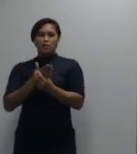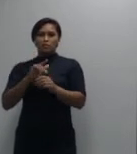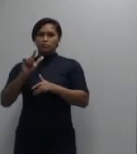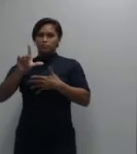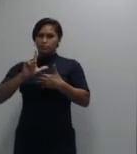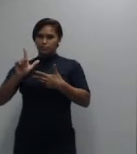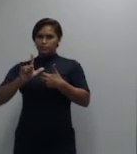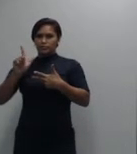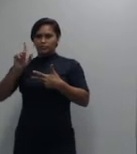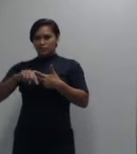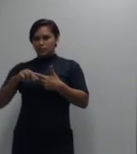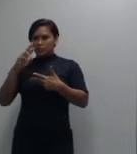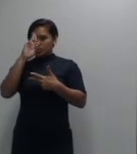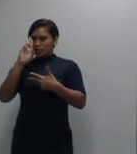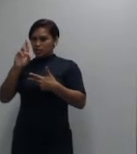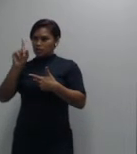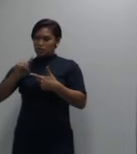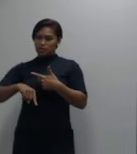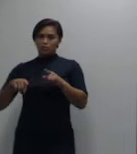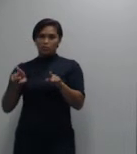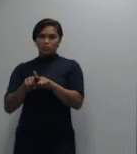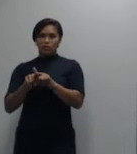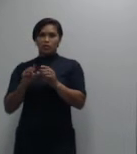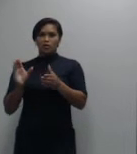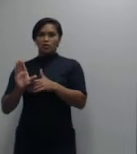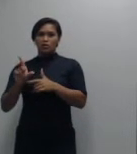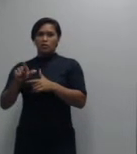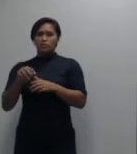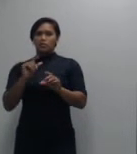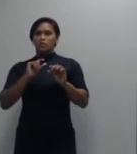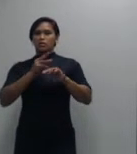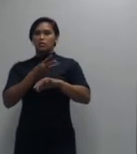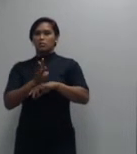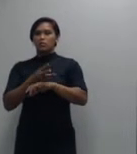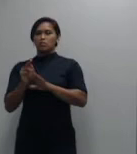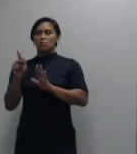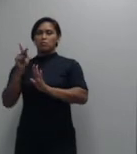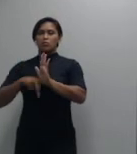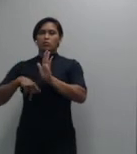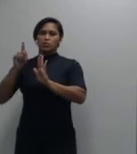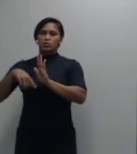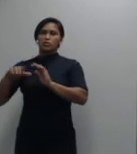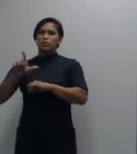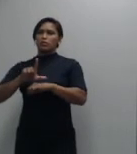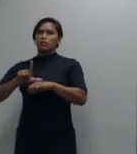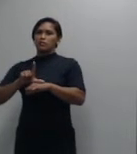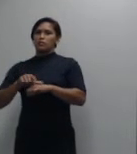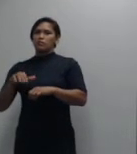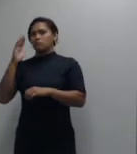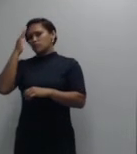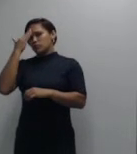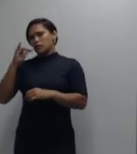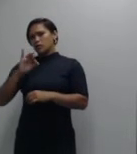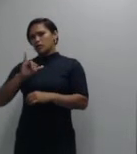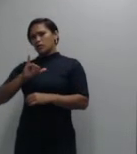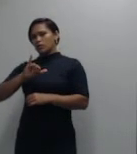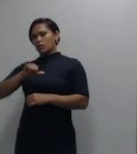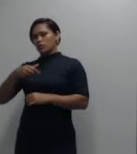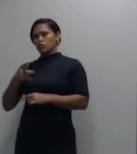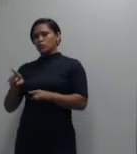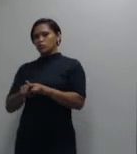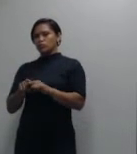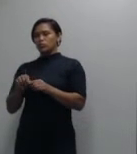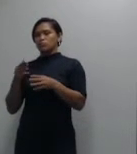de respeito aos conceitos de mensagem de projeto legislativo entendeu o TJ EA